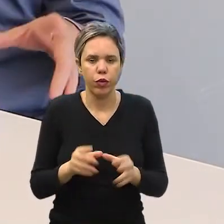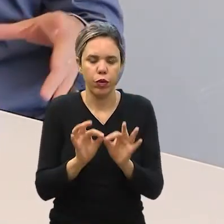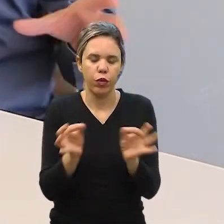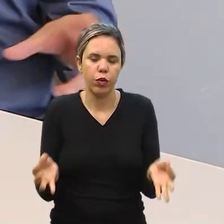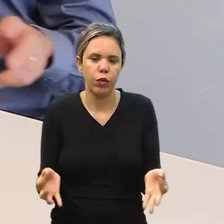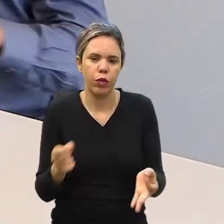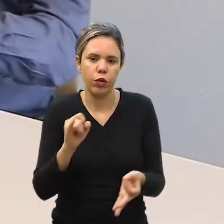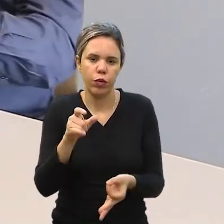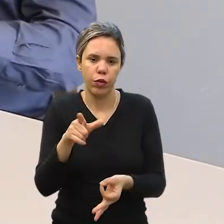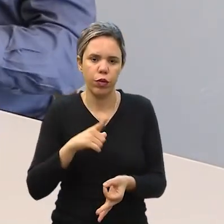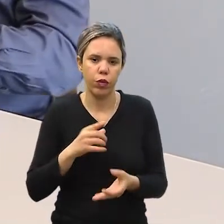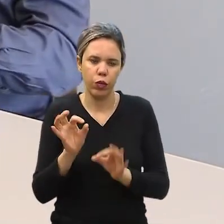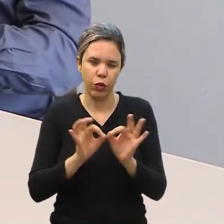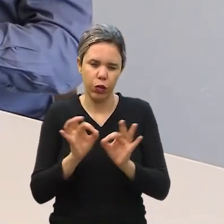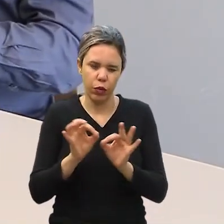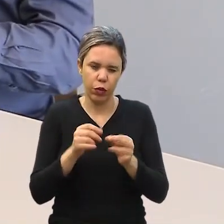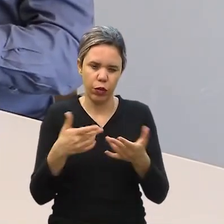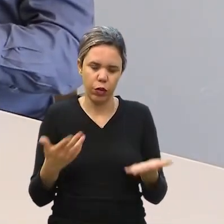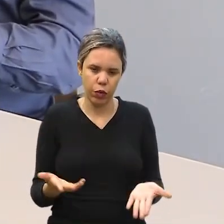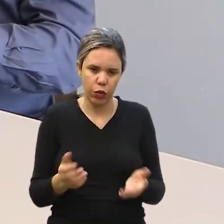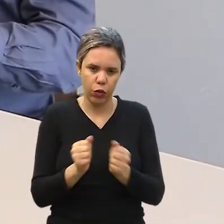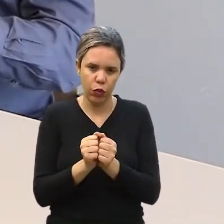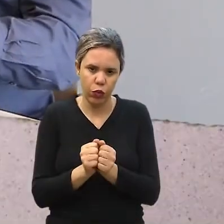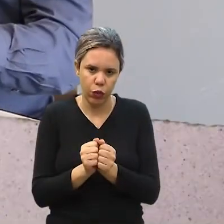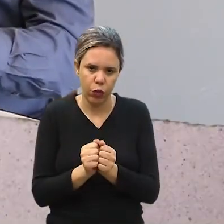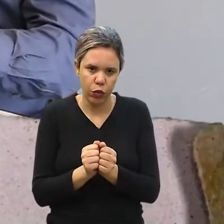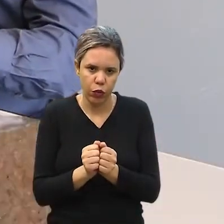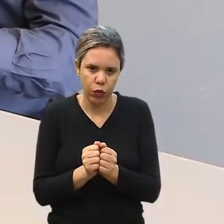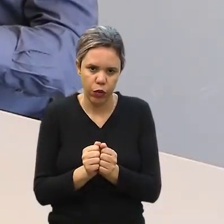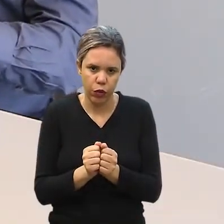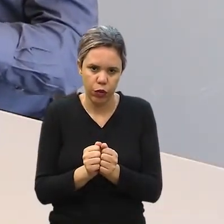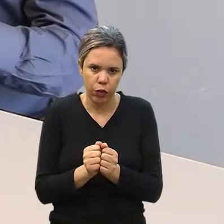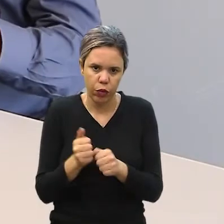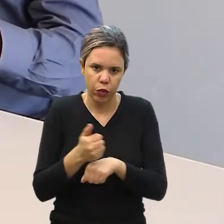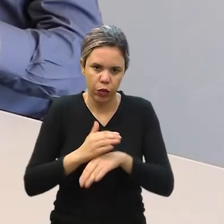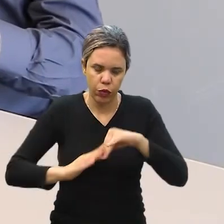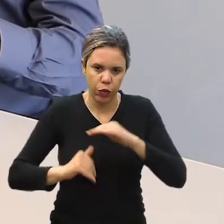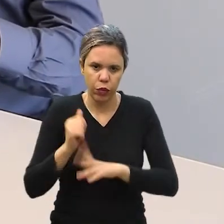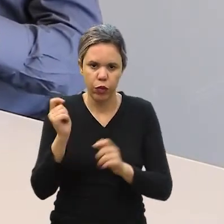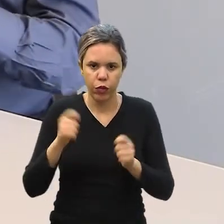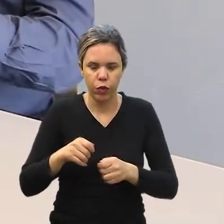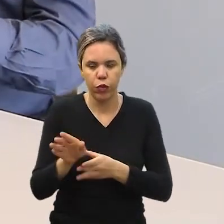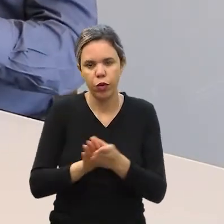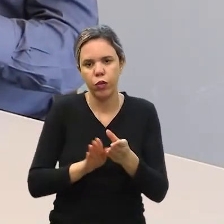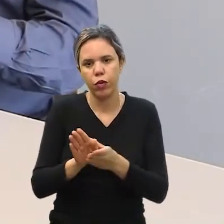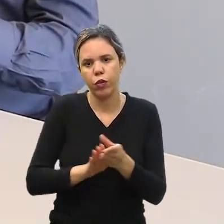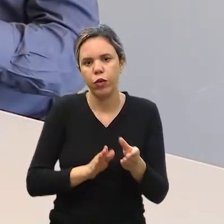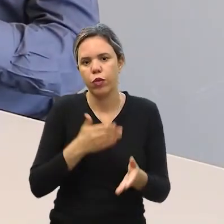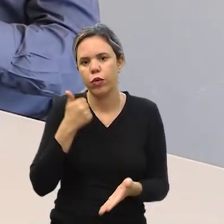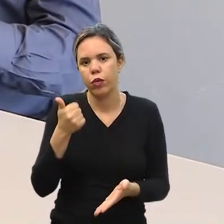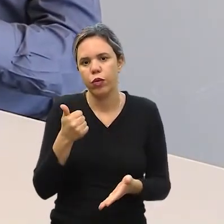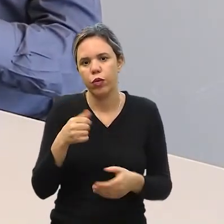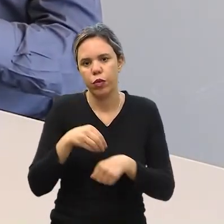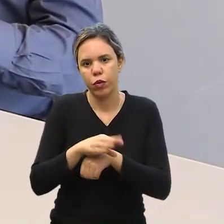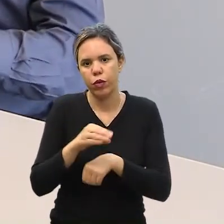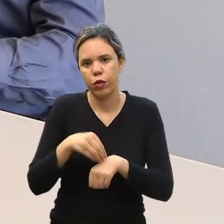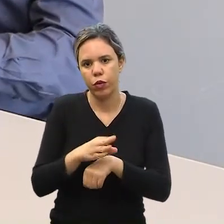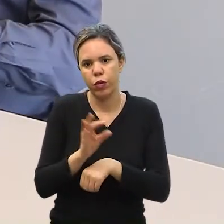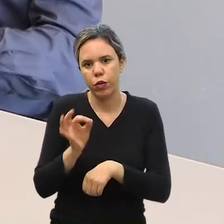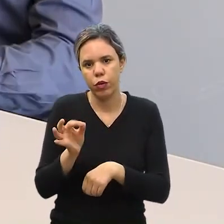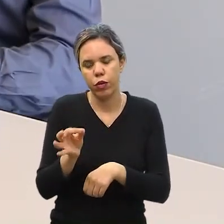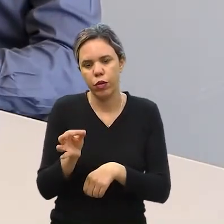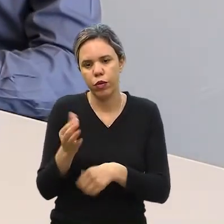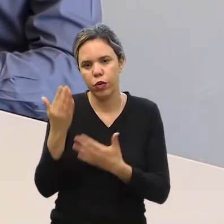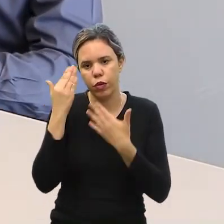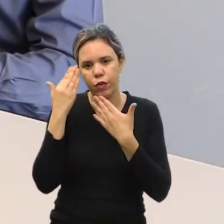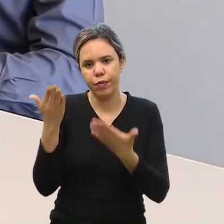simples que se você ajustar juntamente com um profissional que vai poder te orientar e vai te dar a dica exata.